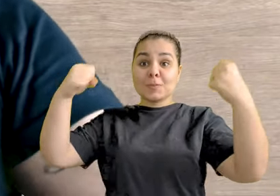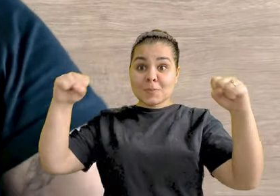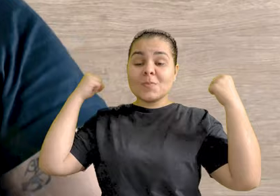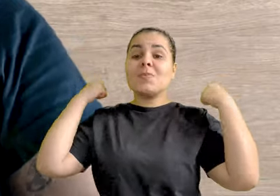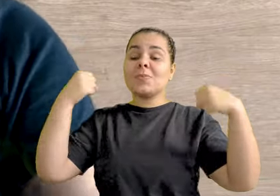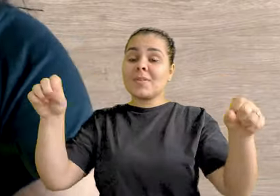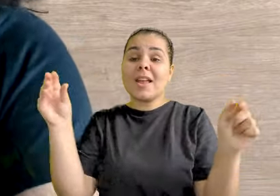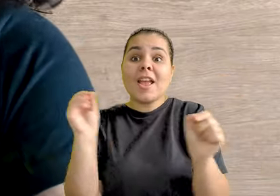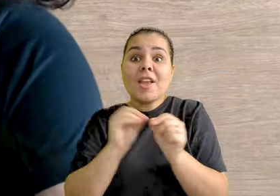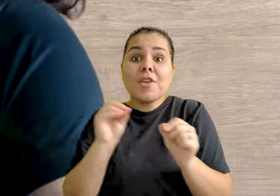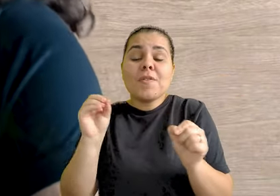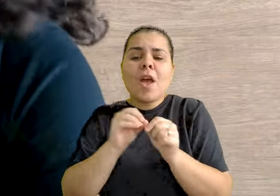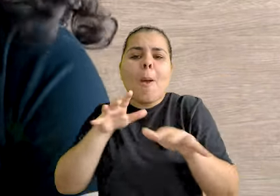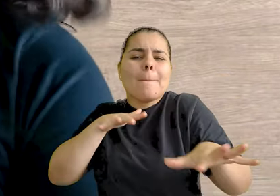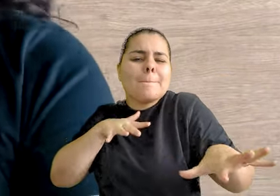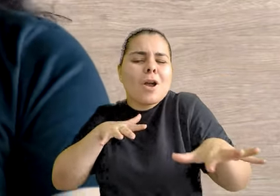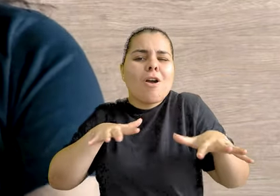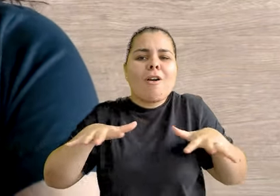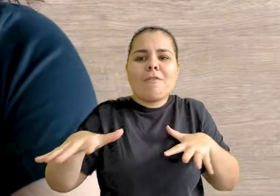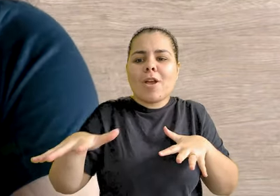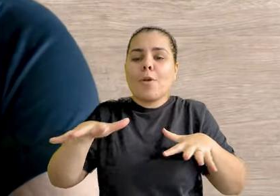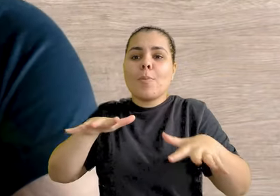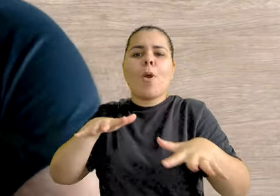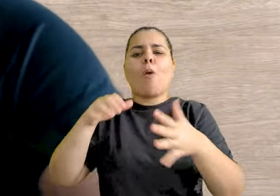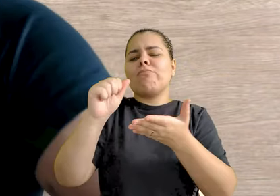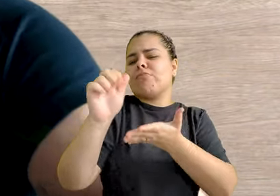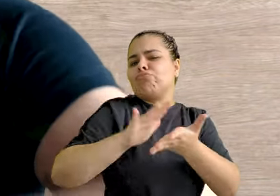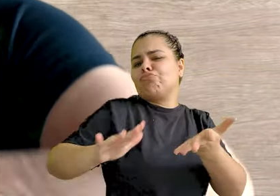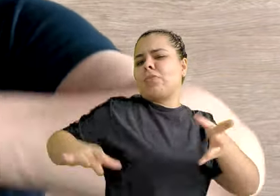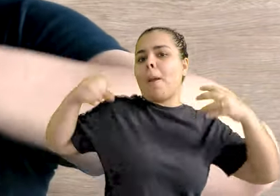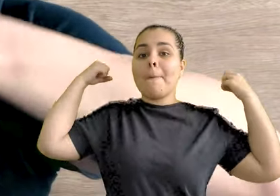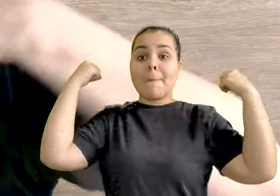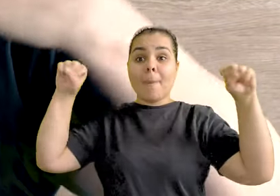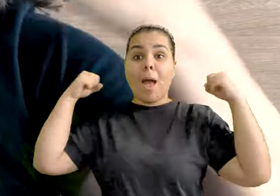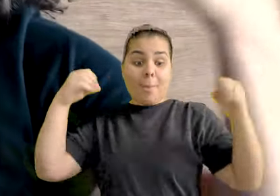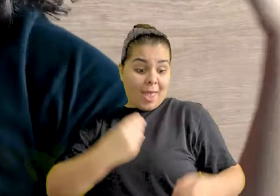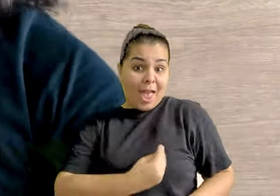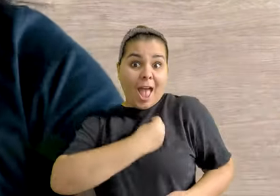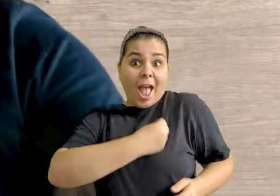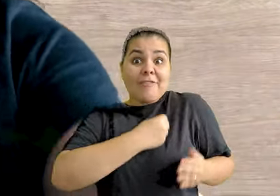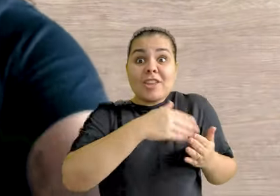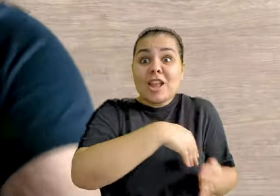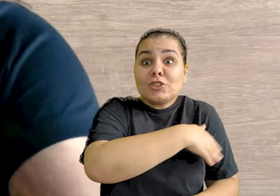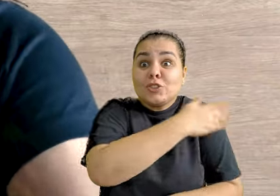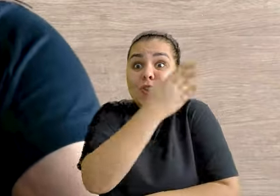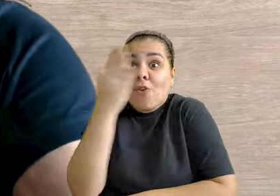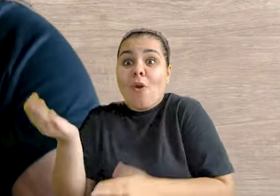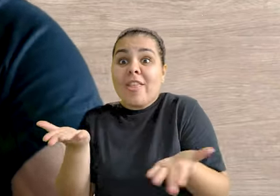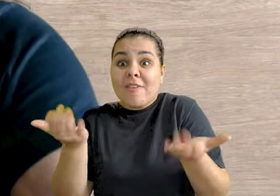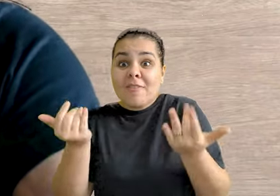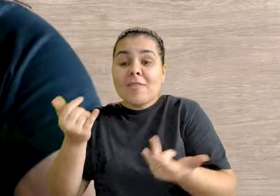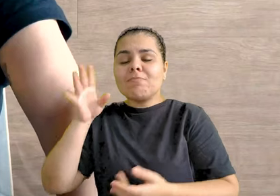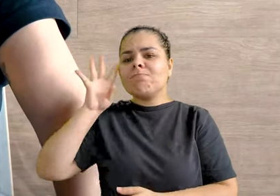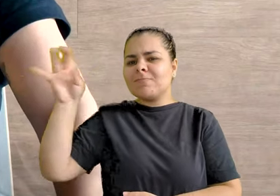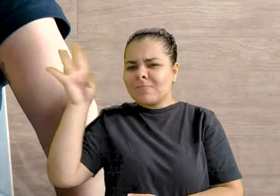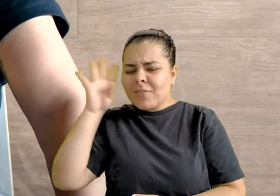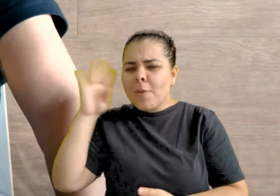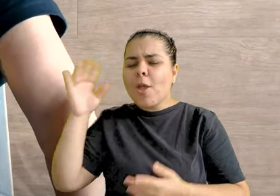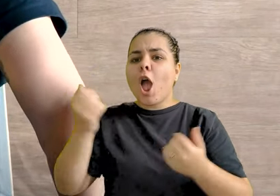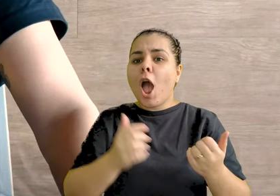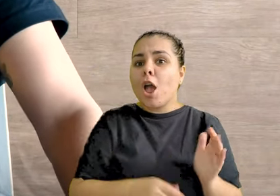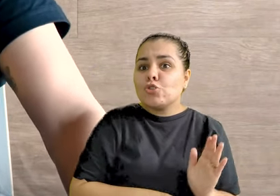relacionadas ao exercício e constrói uma cultura de movimentos de atividade física para o resto de uma vida.